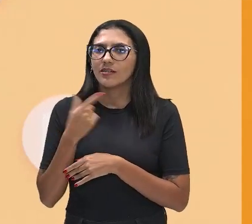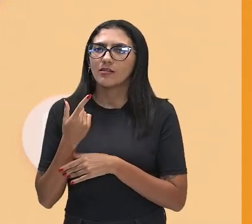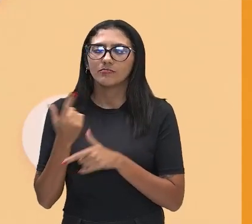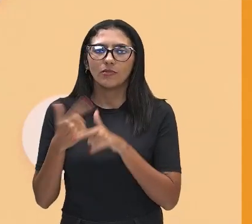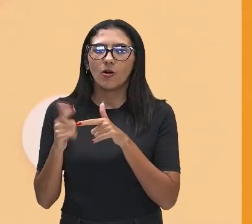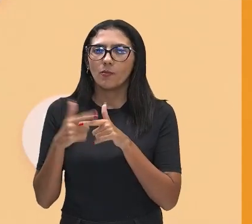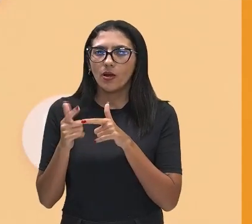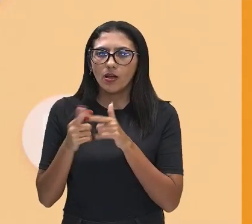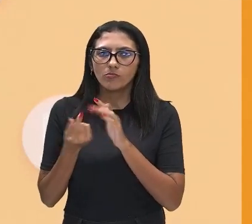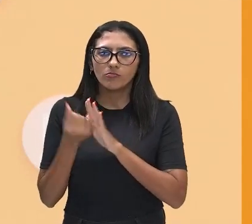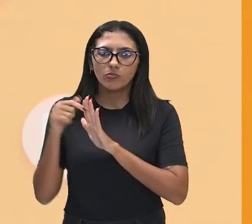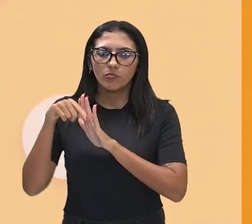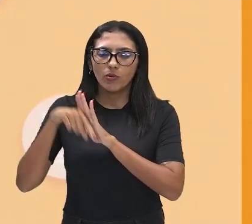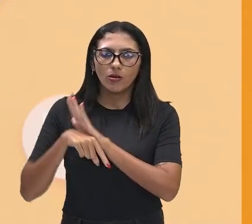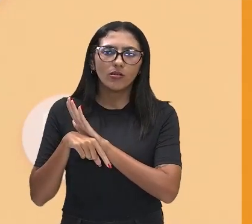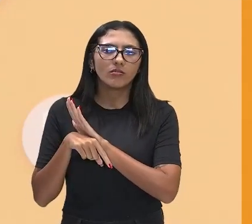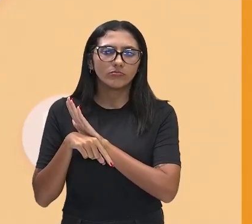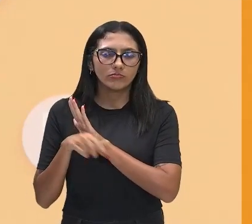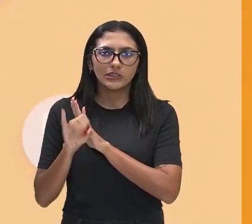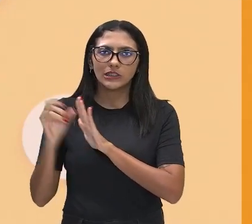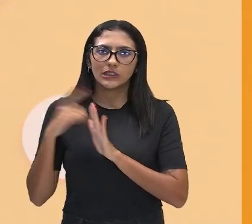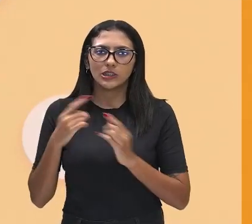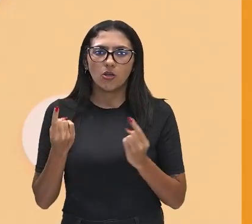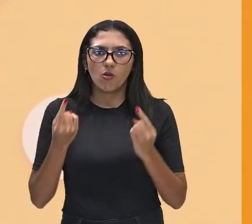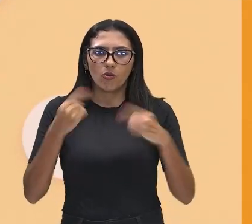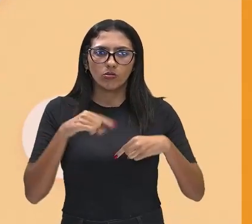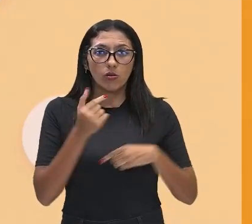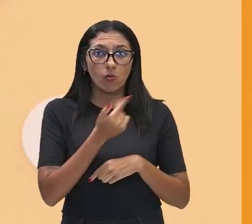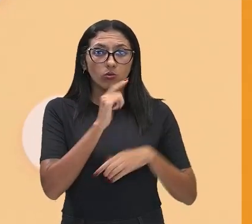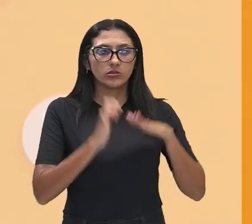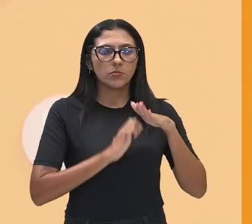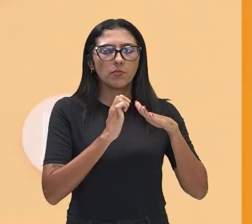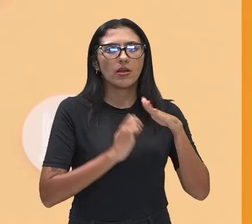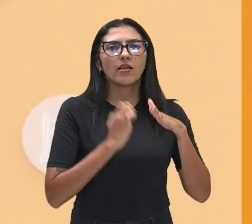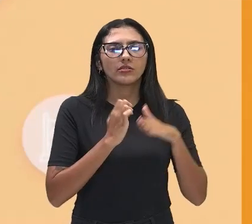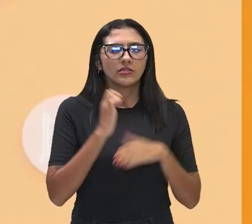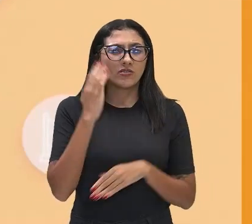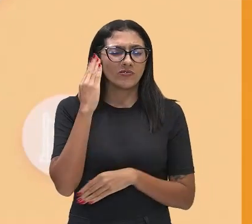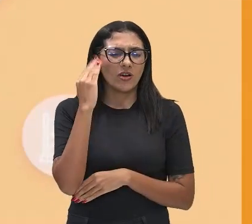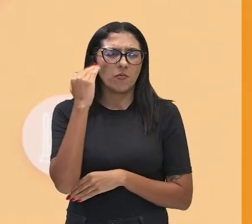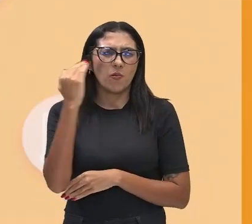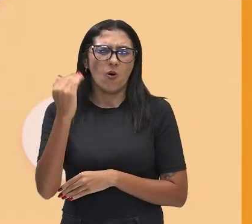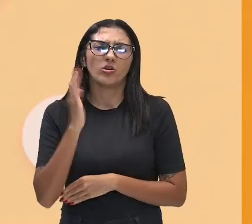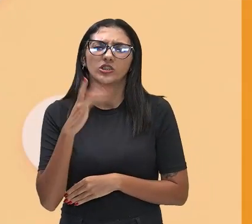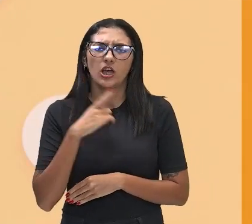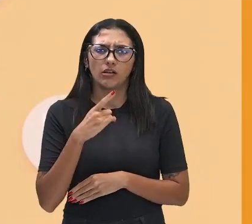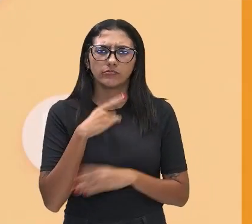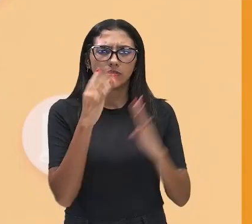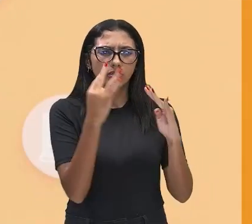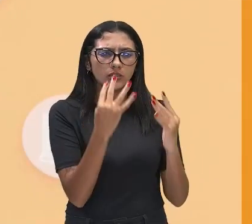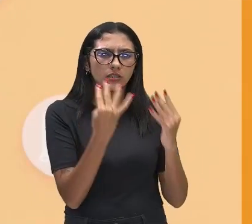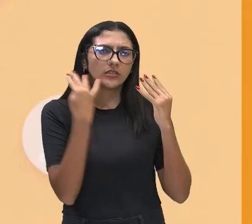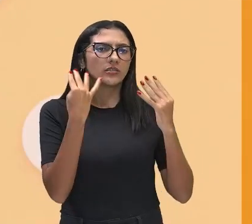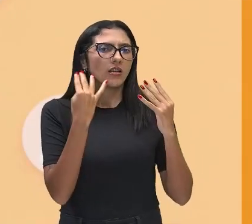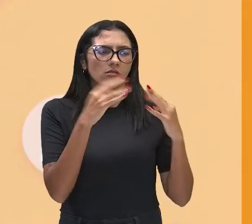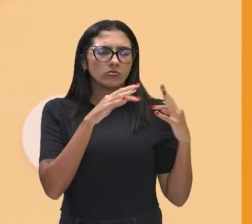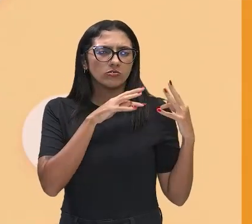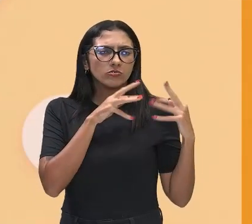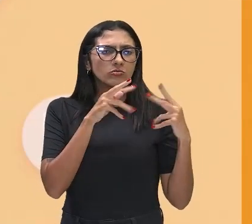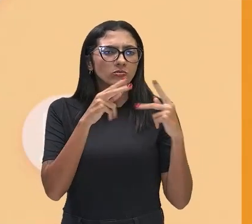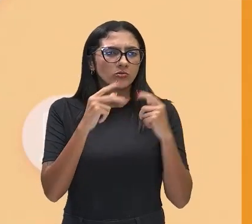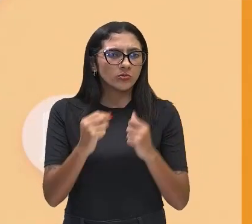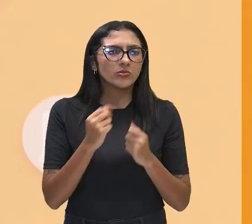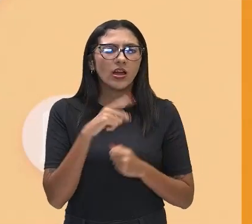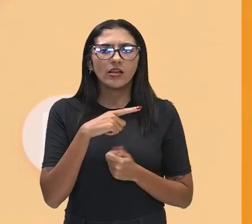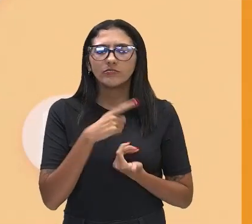ao enfrentar a concorrência com grandes empresas que têm aí um nome já no mercado e podem, então, não